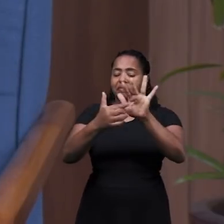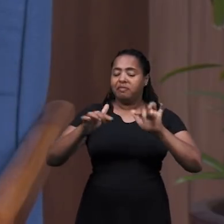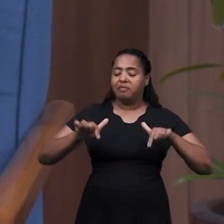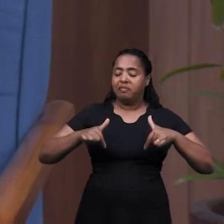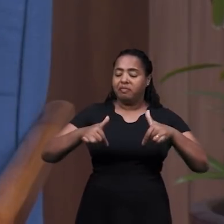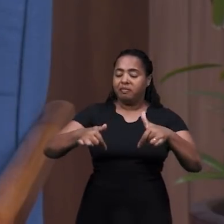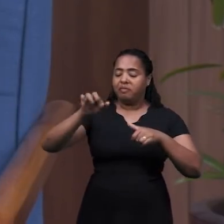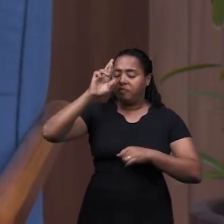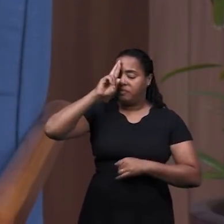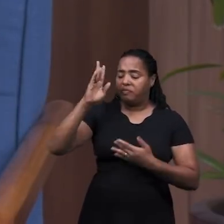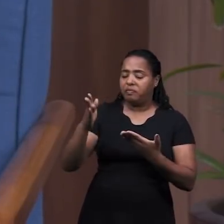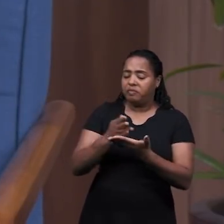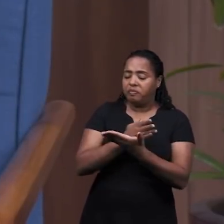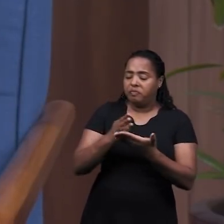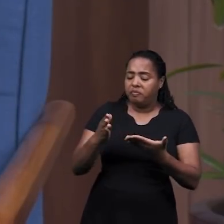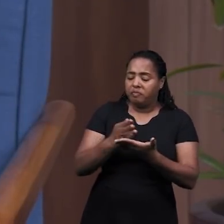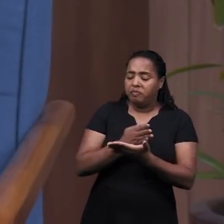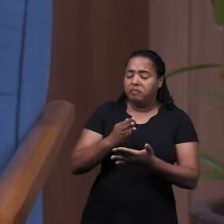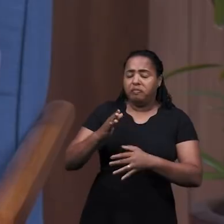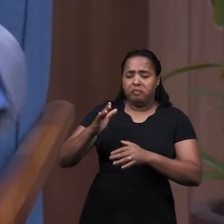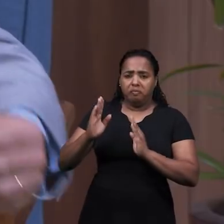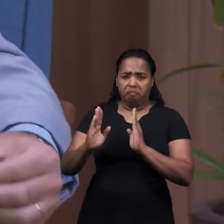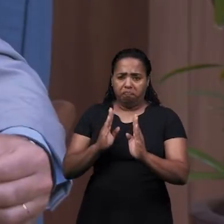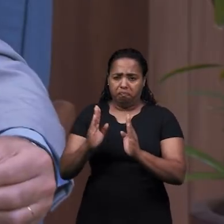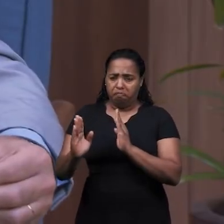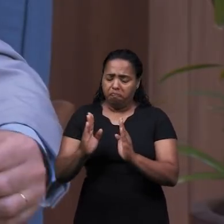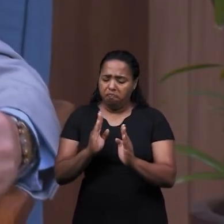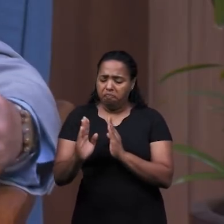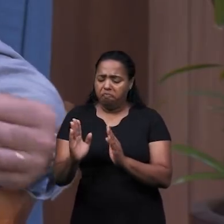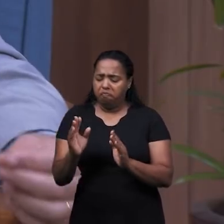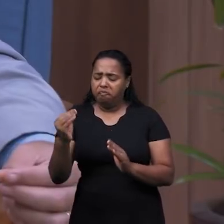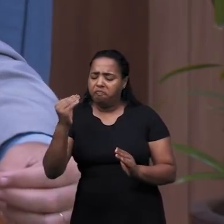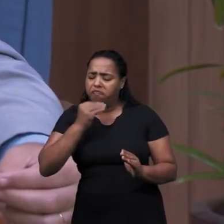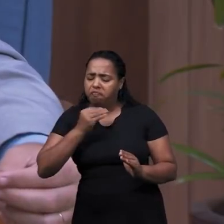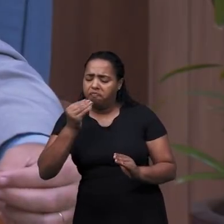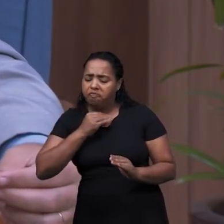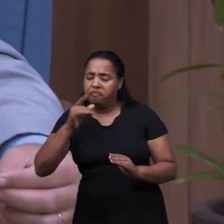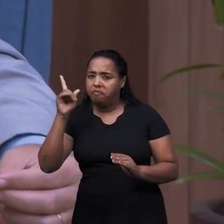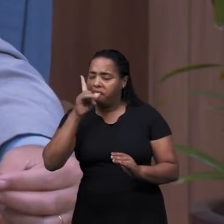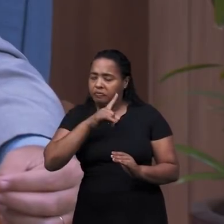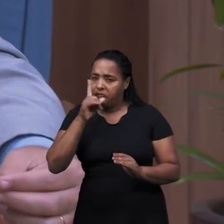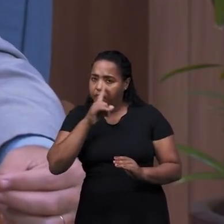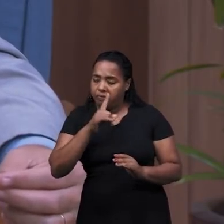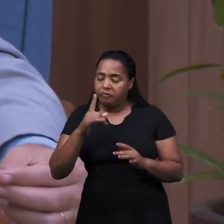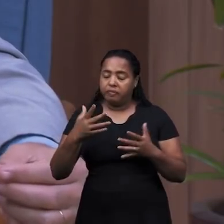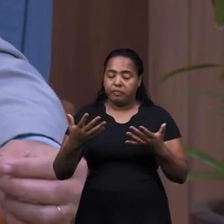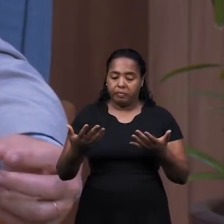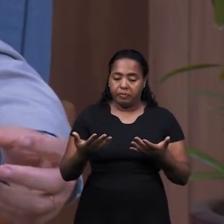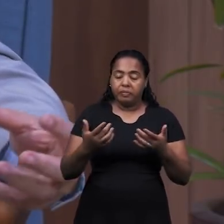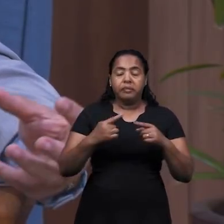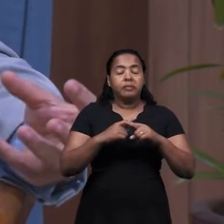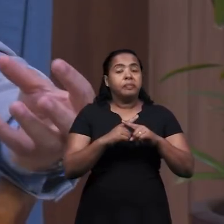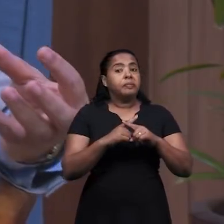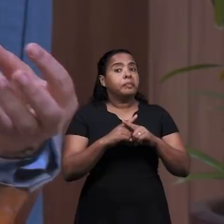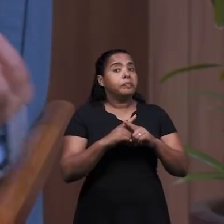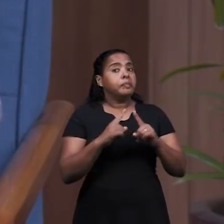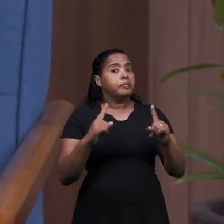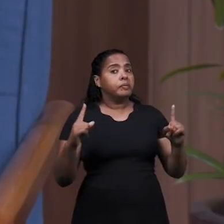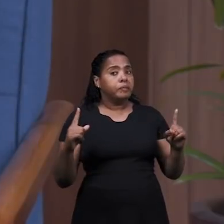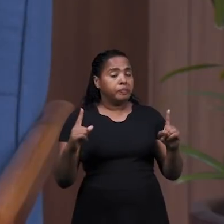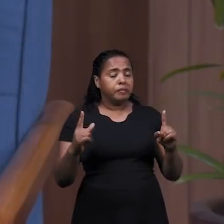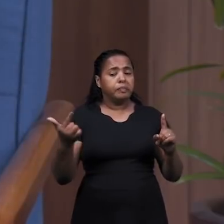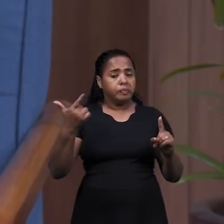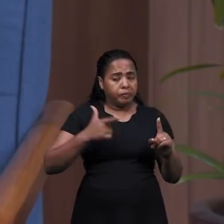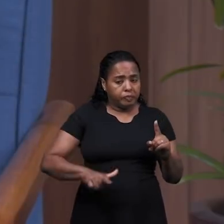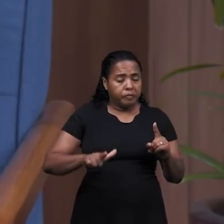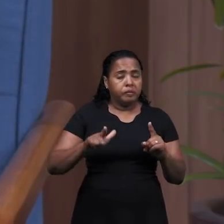Senhor ou, em algum momento, até as fraquezas de Sansão, as falhas de Sansão. Mas,